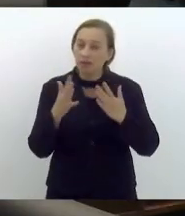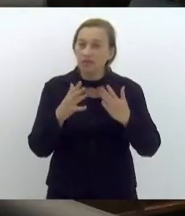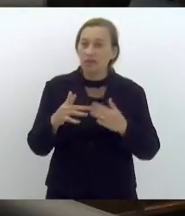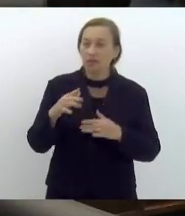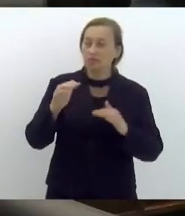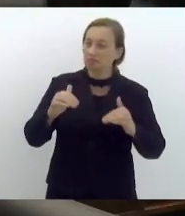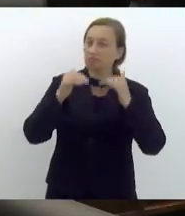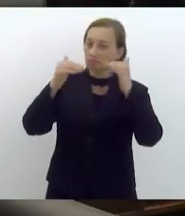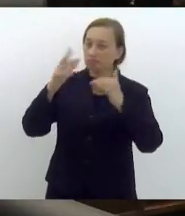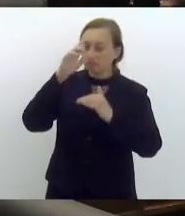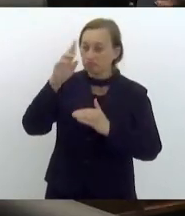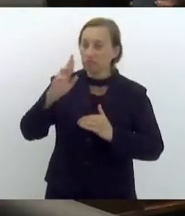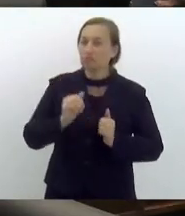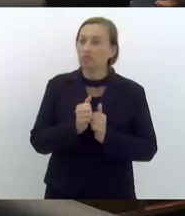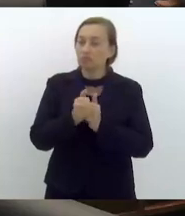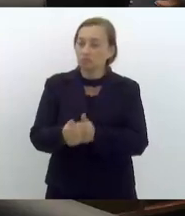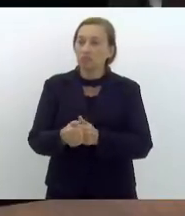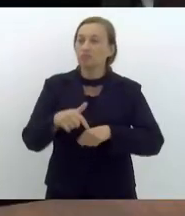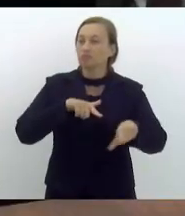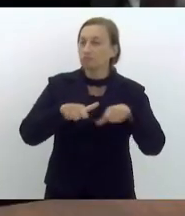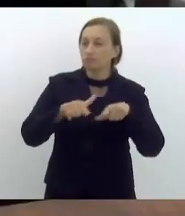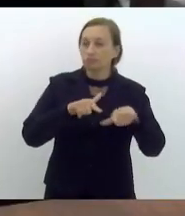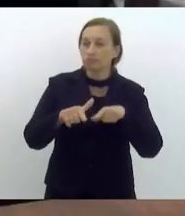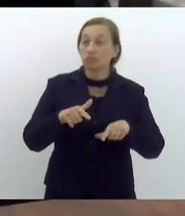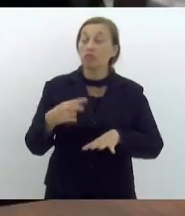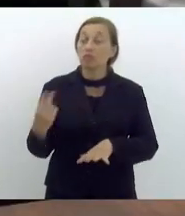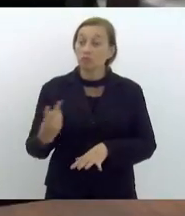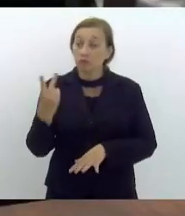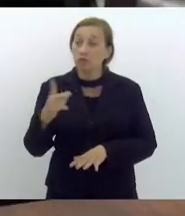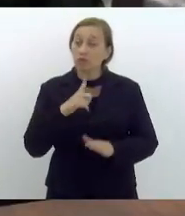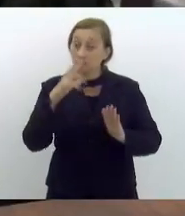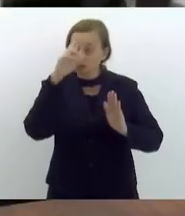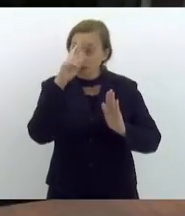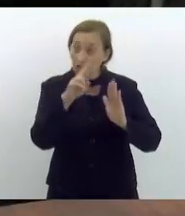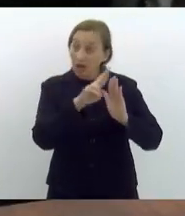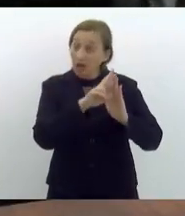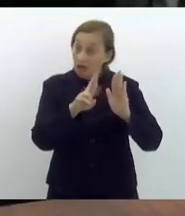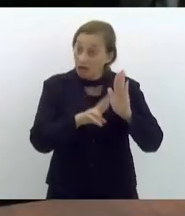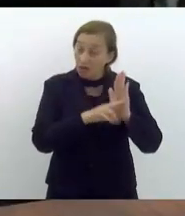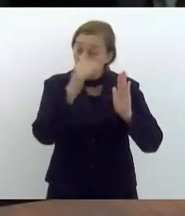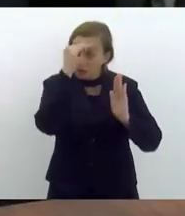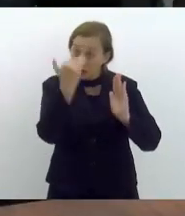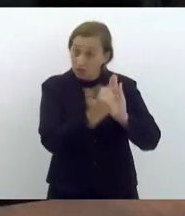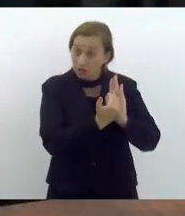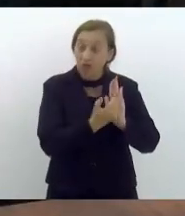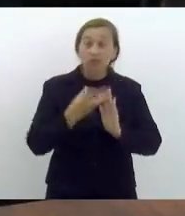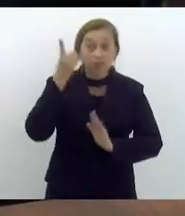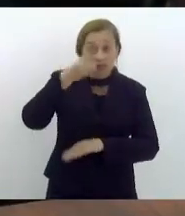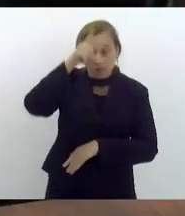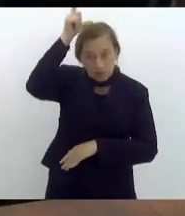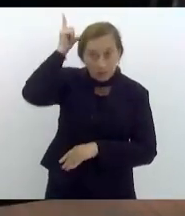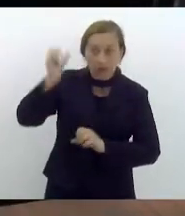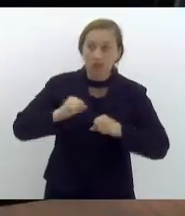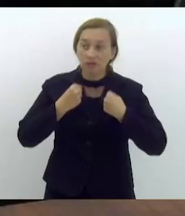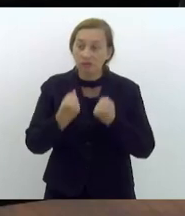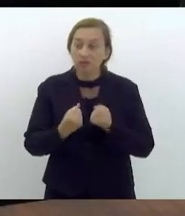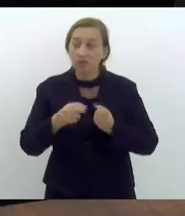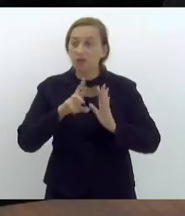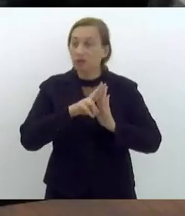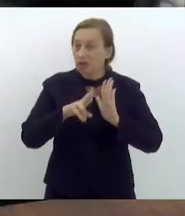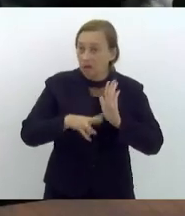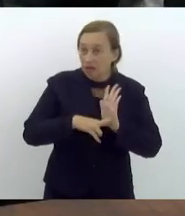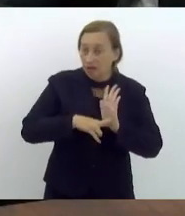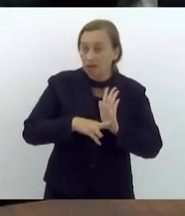pela condução dos trabalhos fazendo Valeu que está no Regimento o deputado Luís Paulo é o grande defensor do Regimento